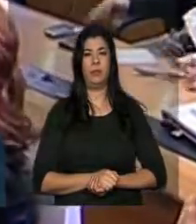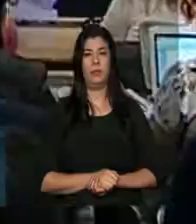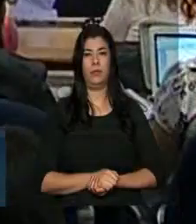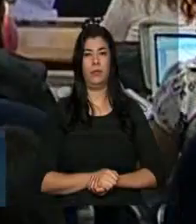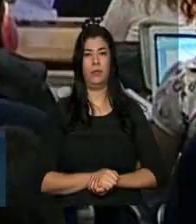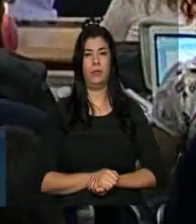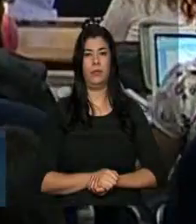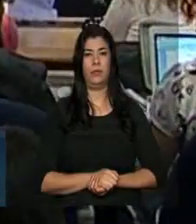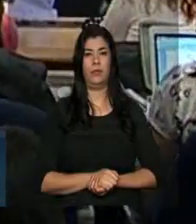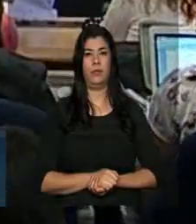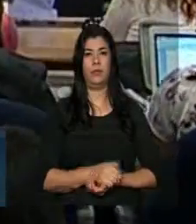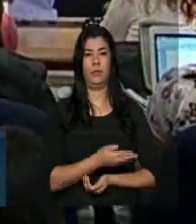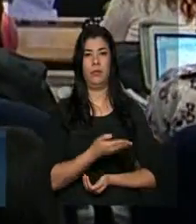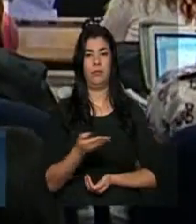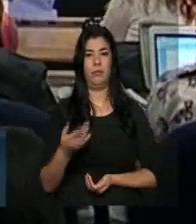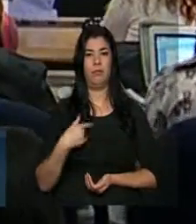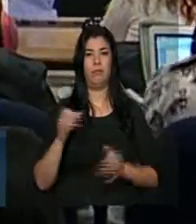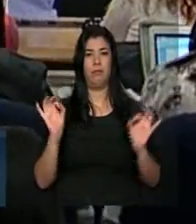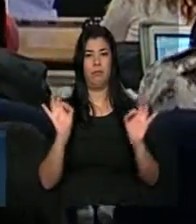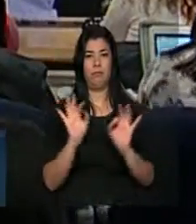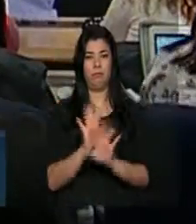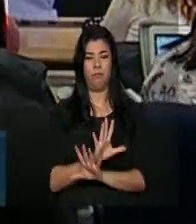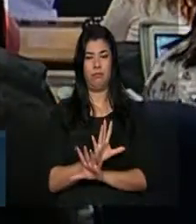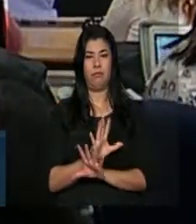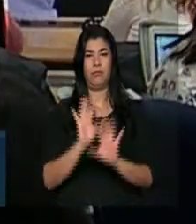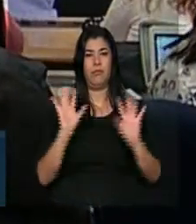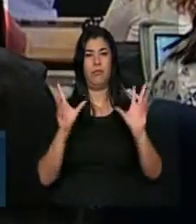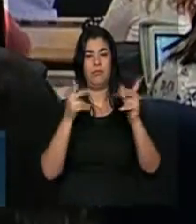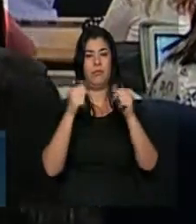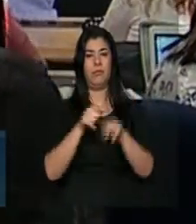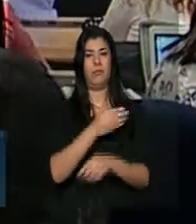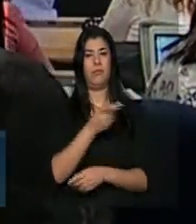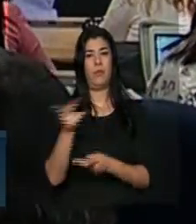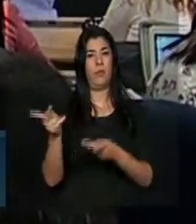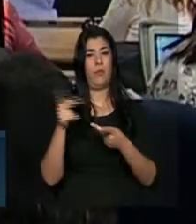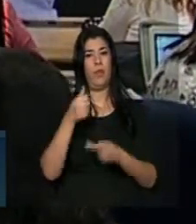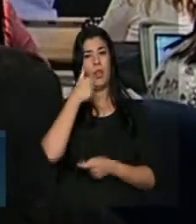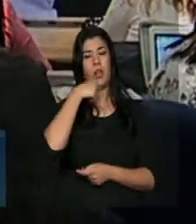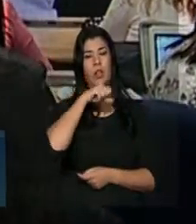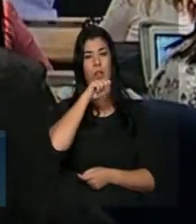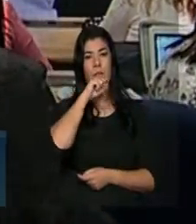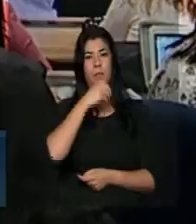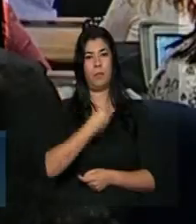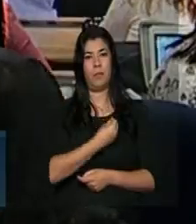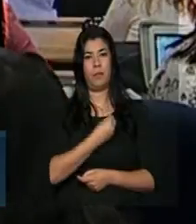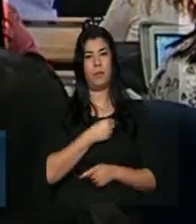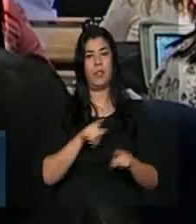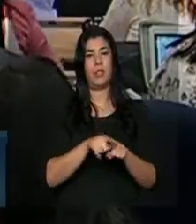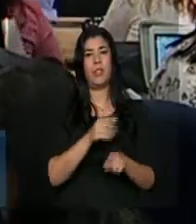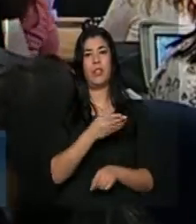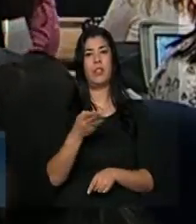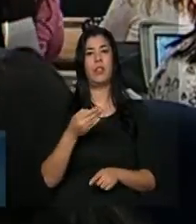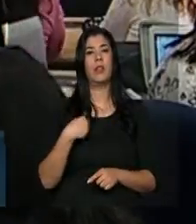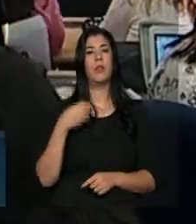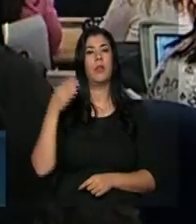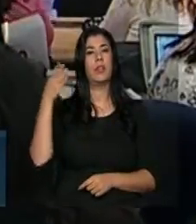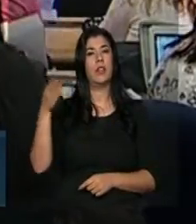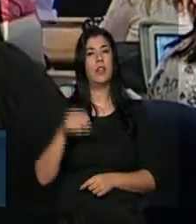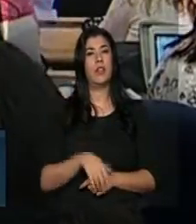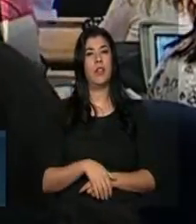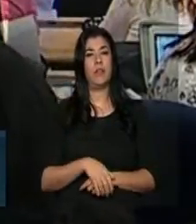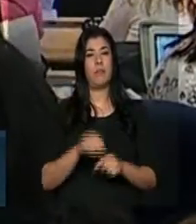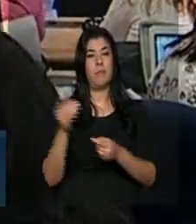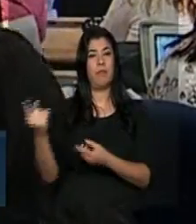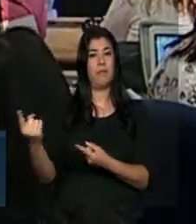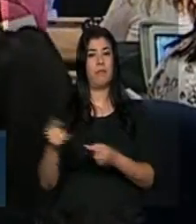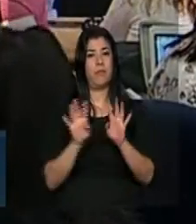Senhoras e senhores, está encerrada esta cerimônia. Convidamos as mães presentes e as blogueiras para que no palco tirarem